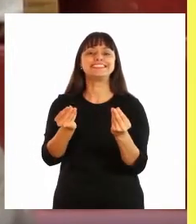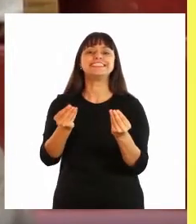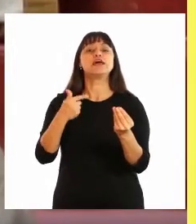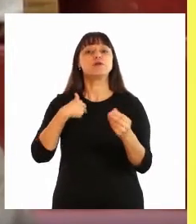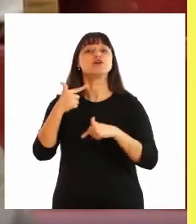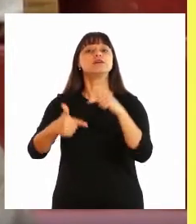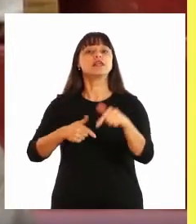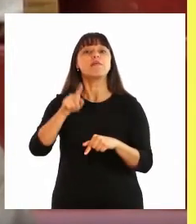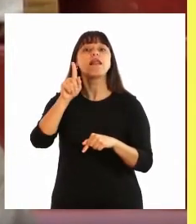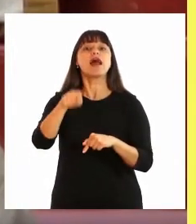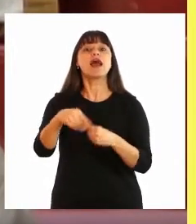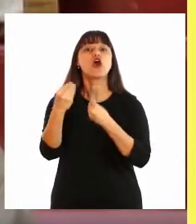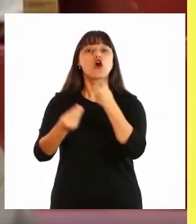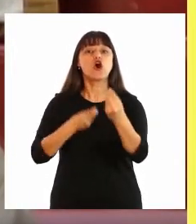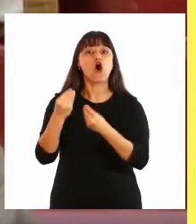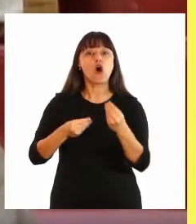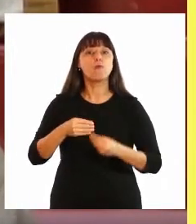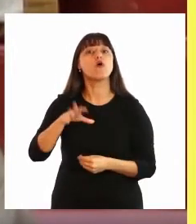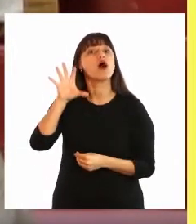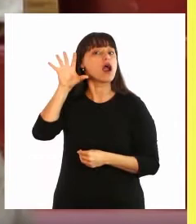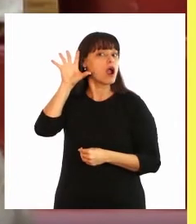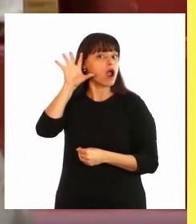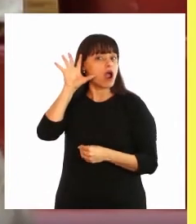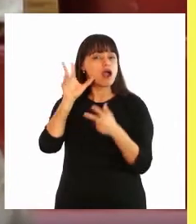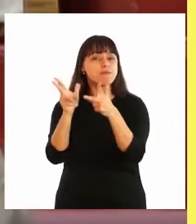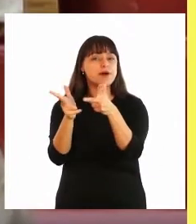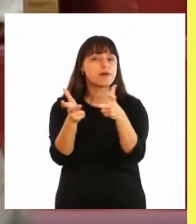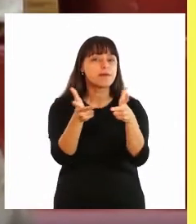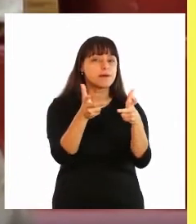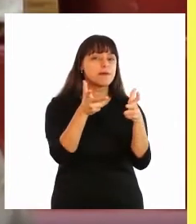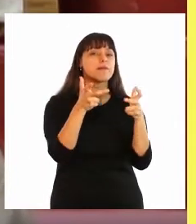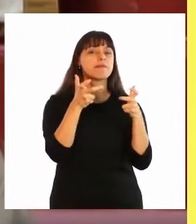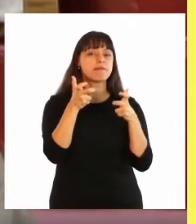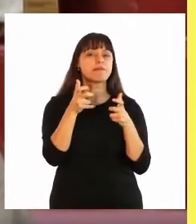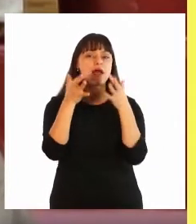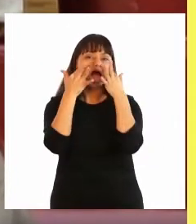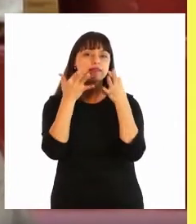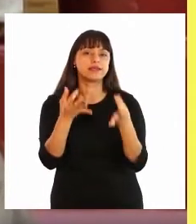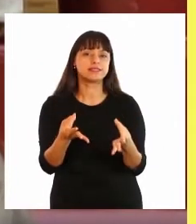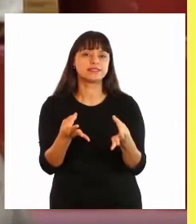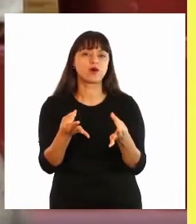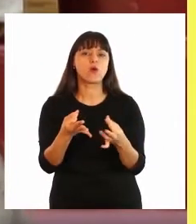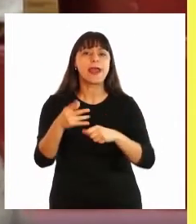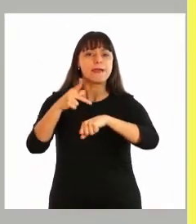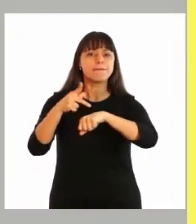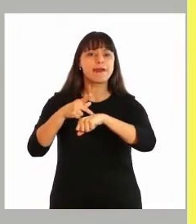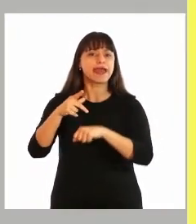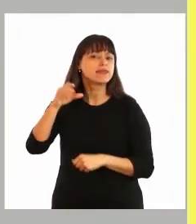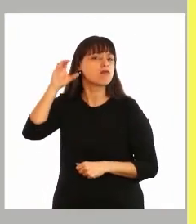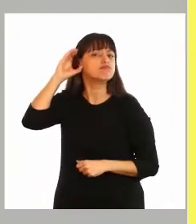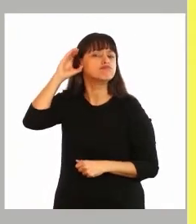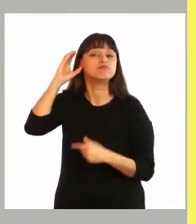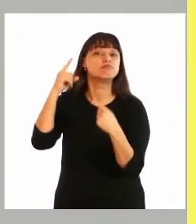lugar da escuta, e eu trago essa pedra na orelha, porque esse é o trabalho.